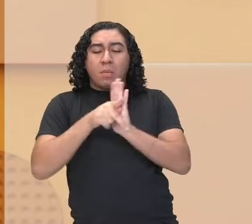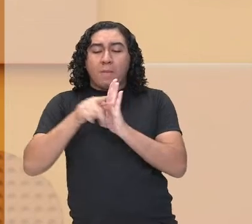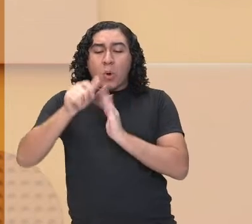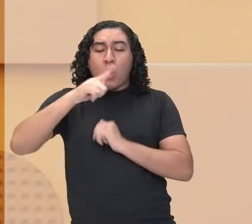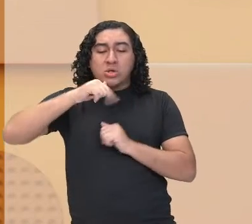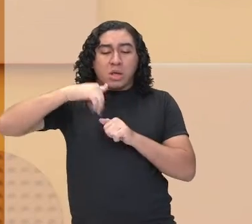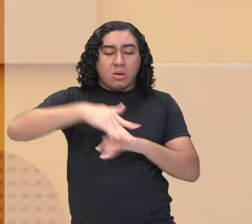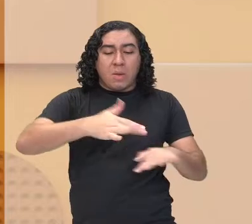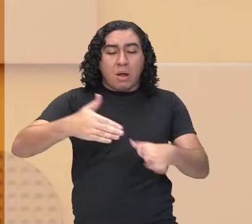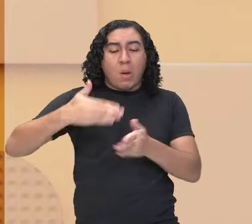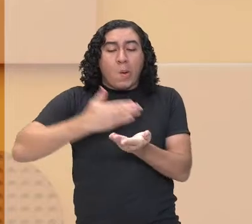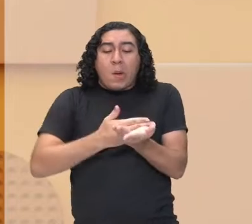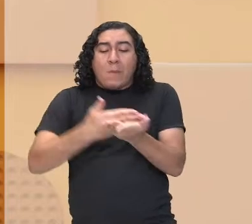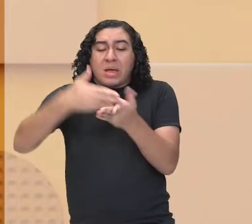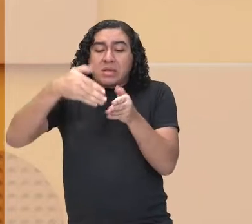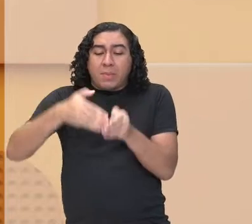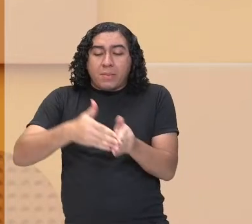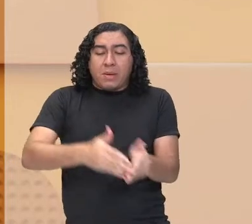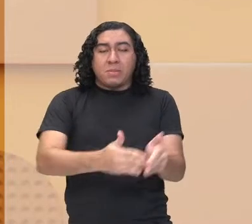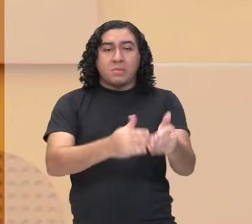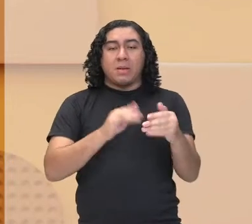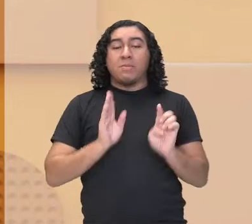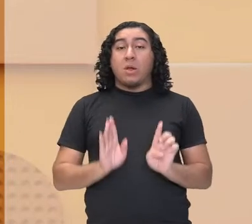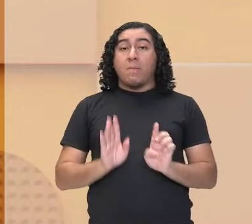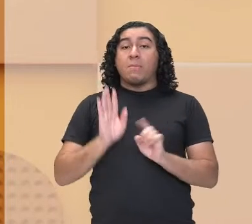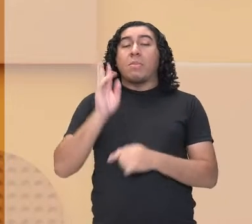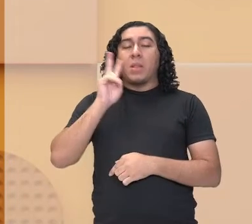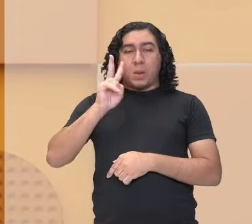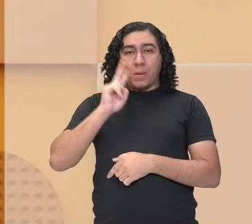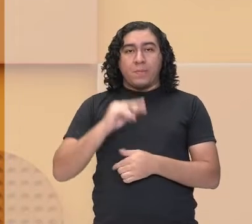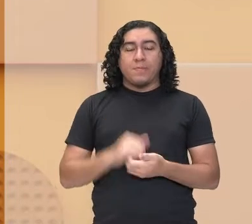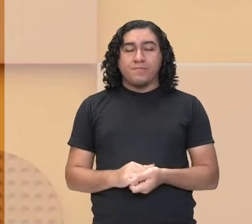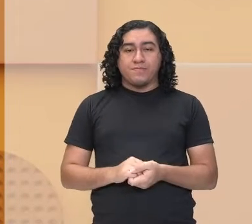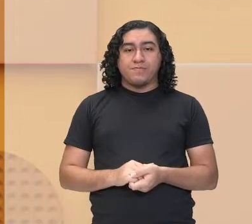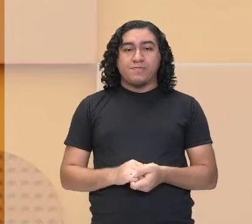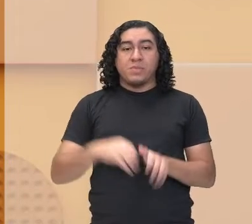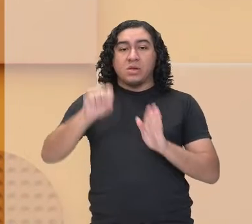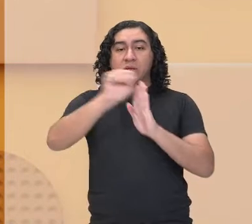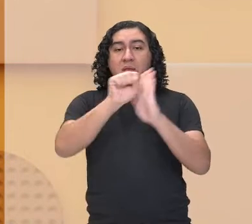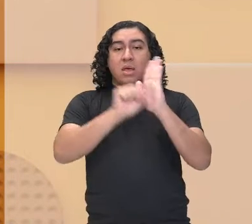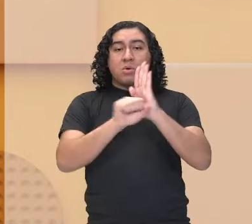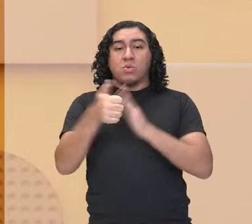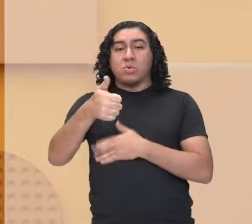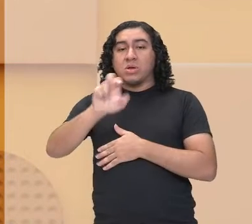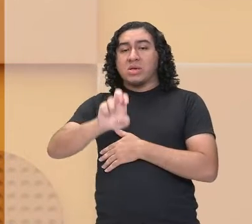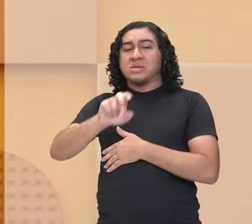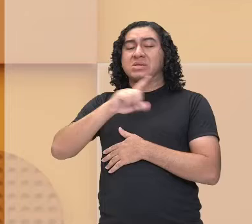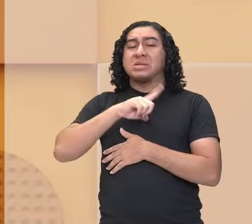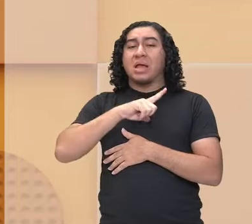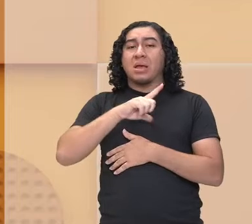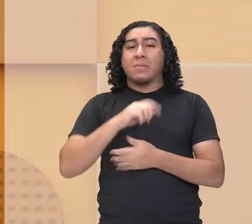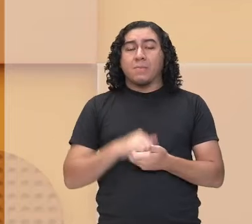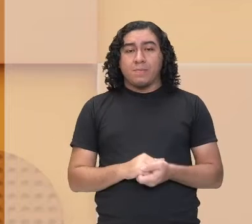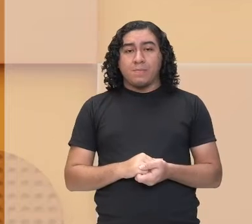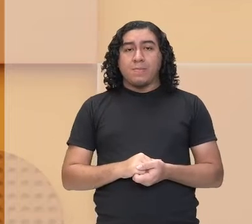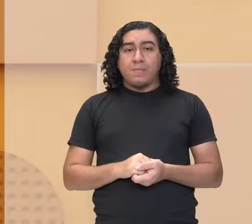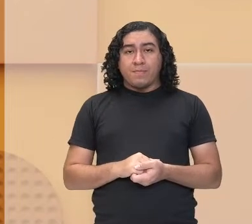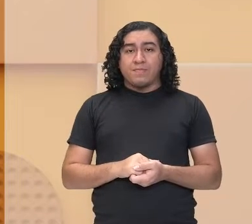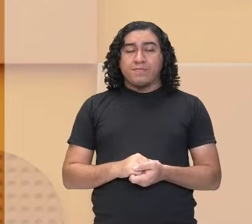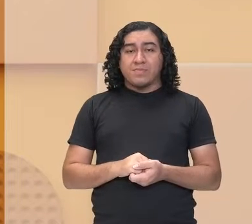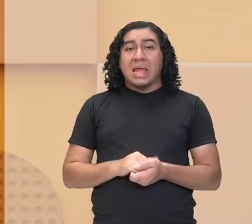aqui, contextualizar, para a gente relembrar, no século XV, vai haver um movimento que vai ser conhecido como as